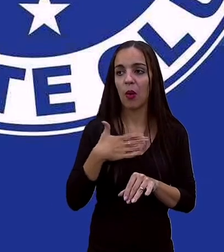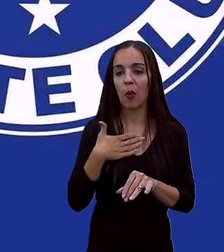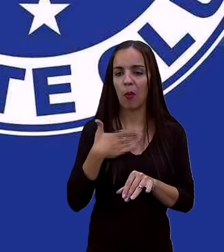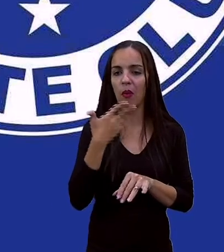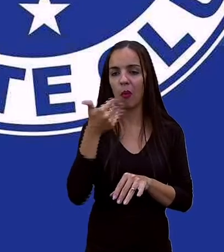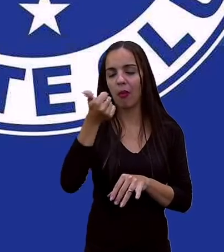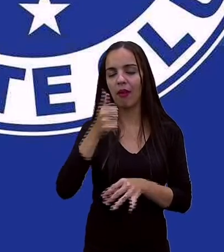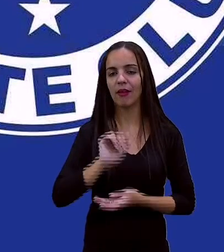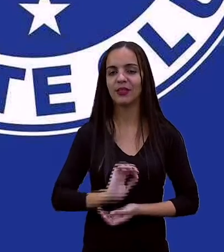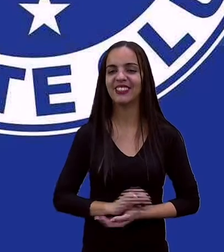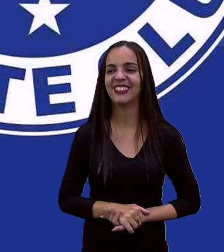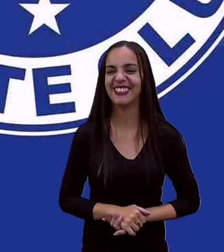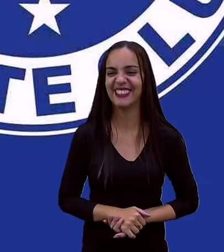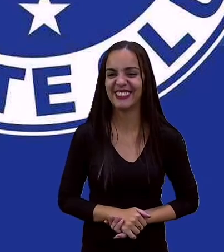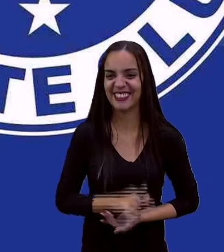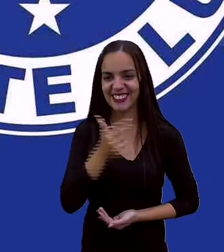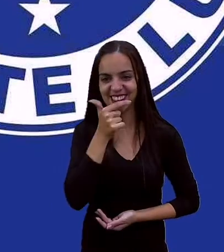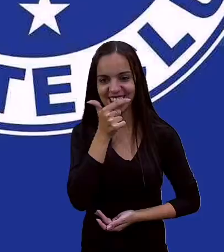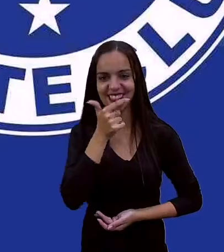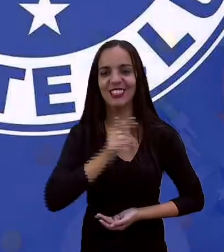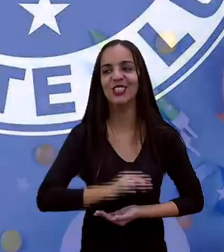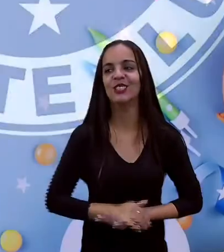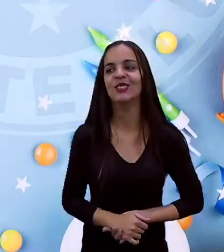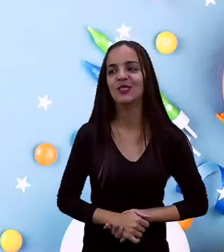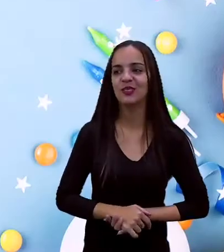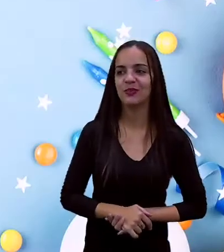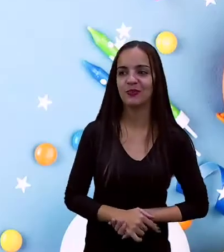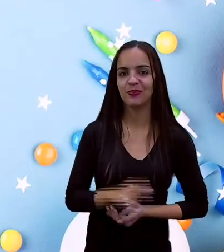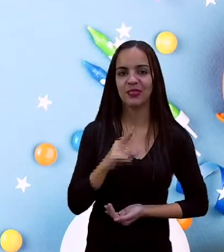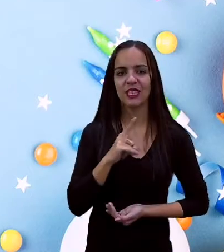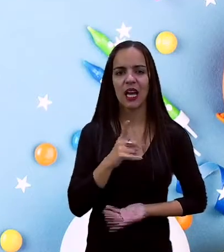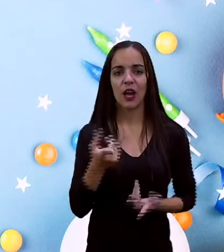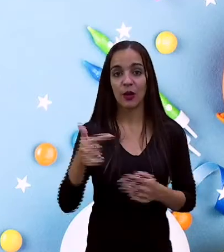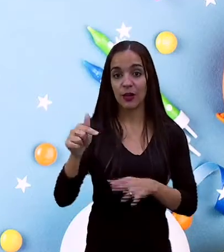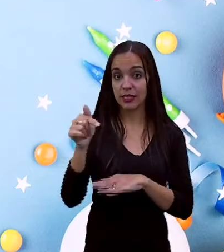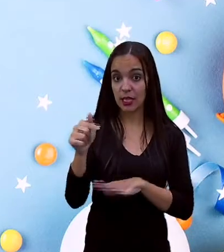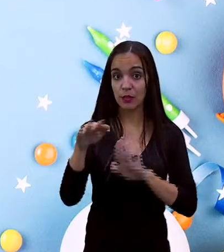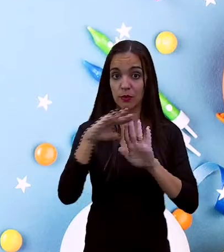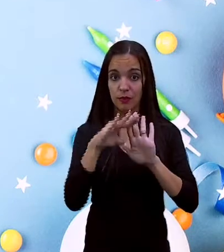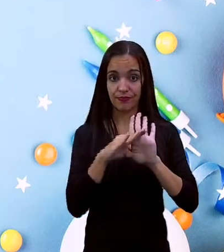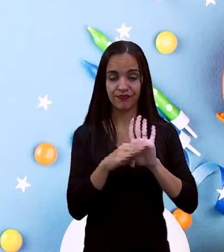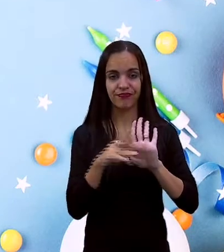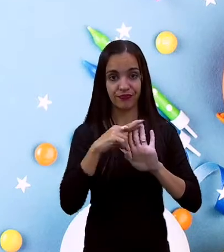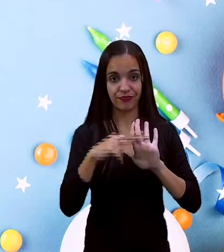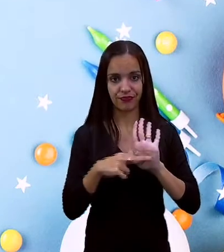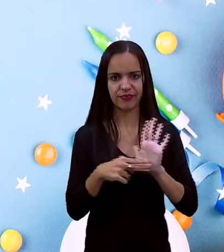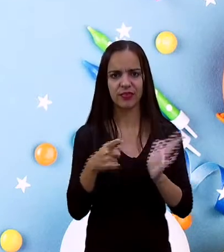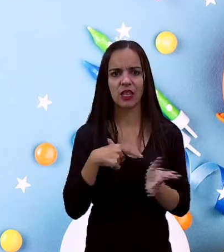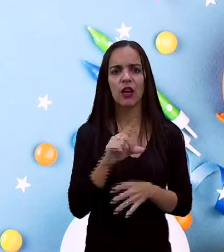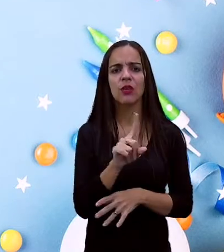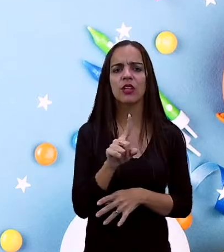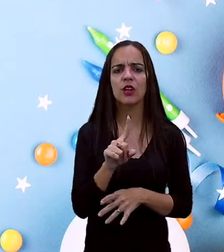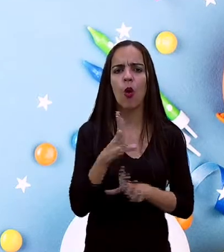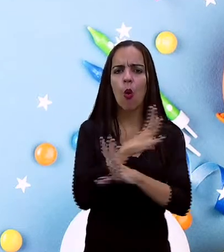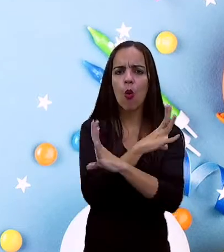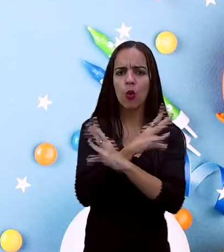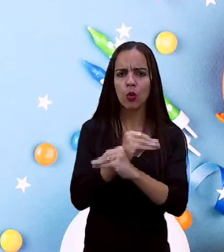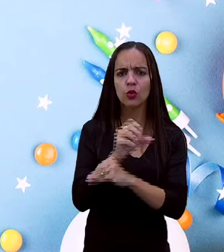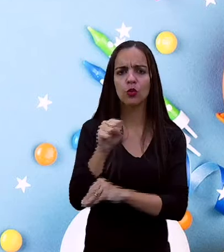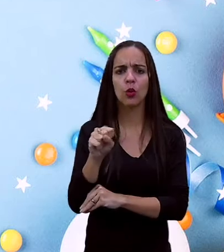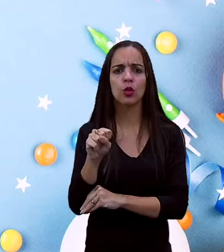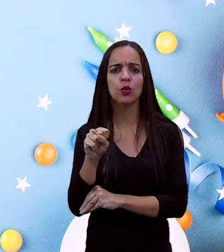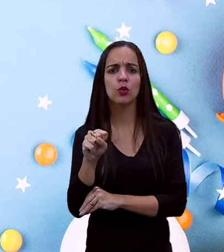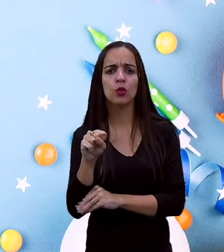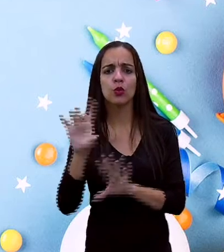melhor. Sétima regrinha, as conjunções subordinadas. Ah, professora, eu não lembro o